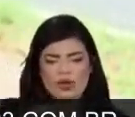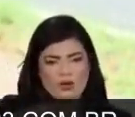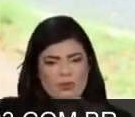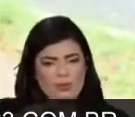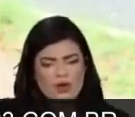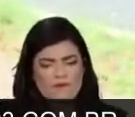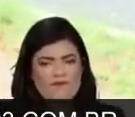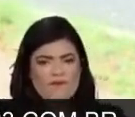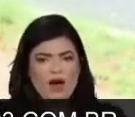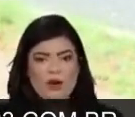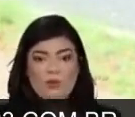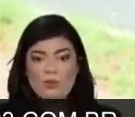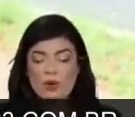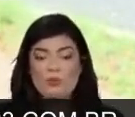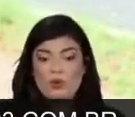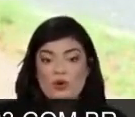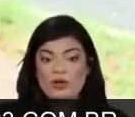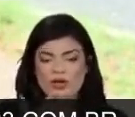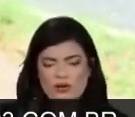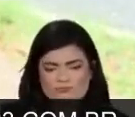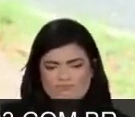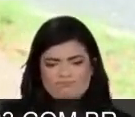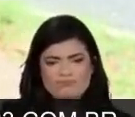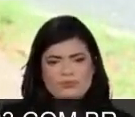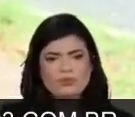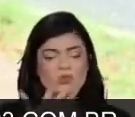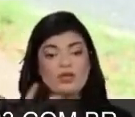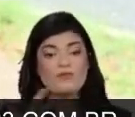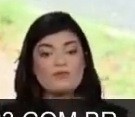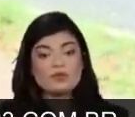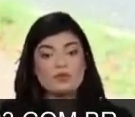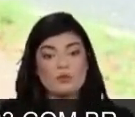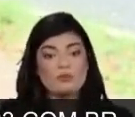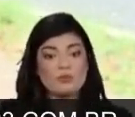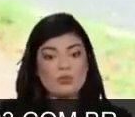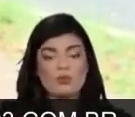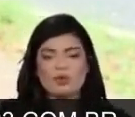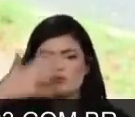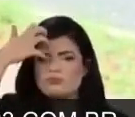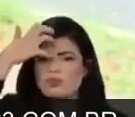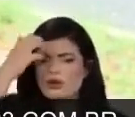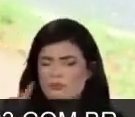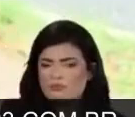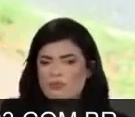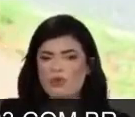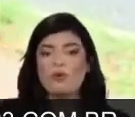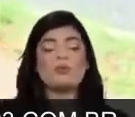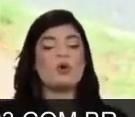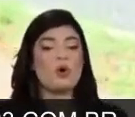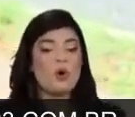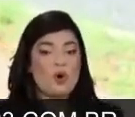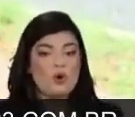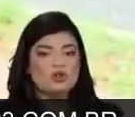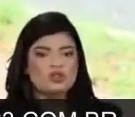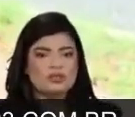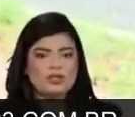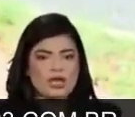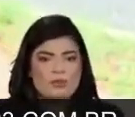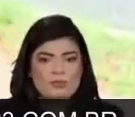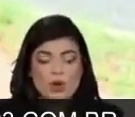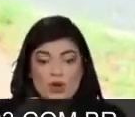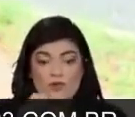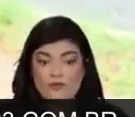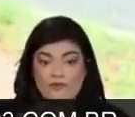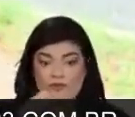material biológico para começar a desenvolver a vacina contra a varíola dos Macacos Anne são sementes